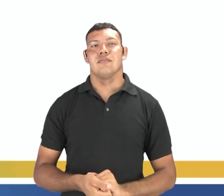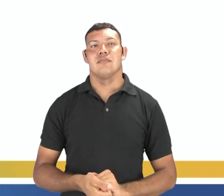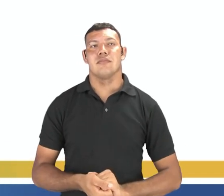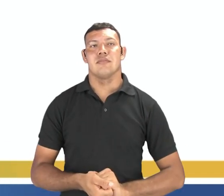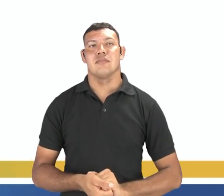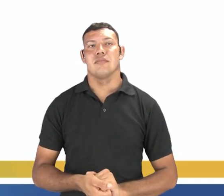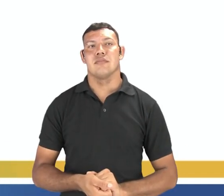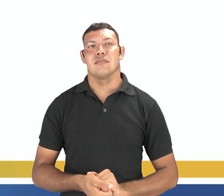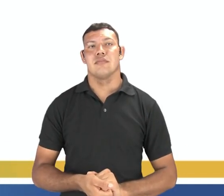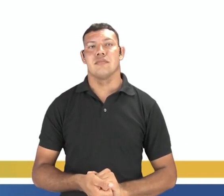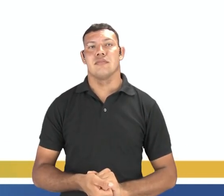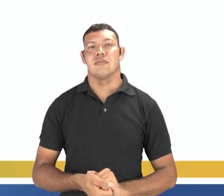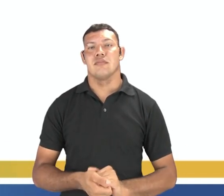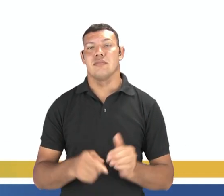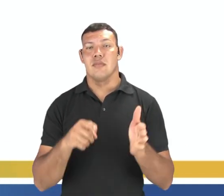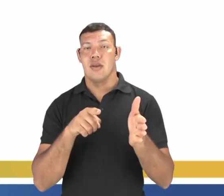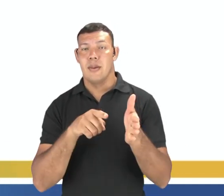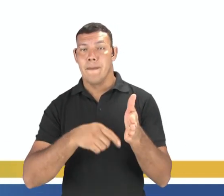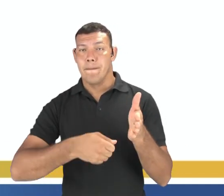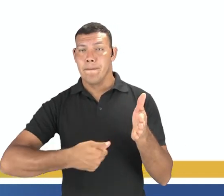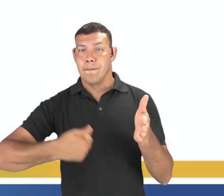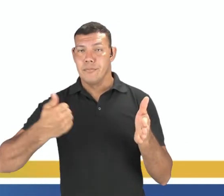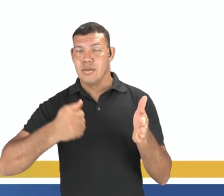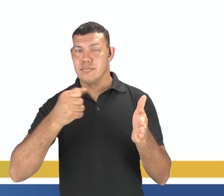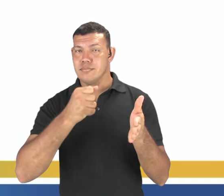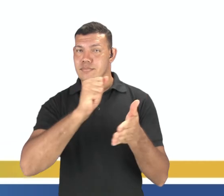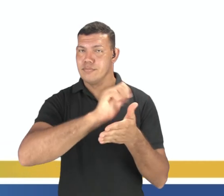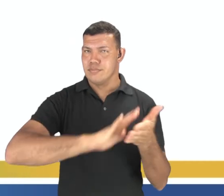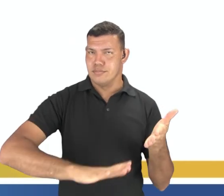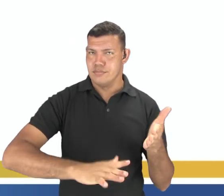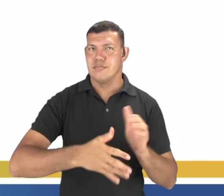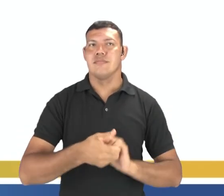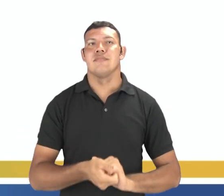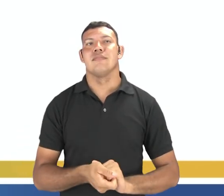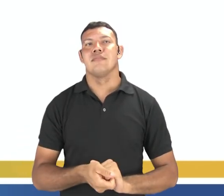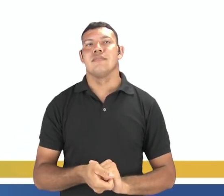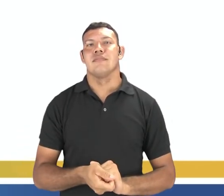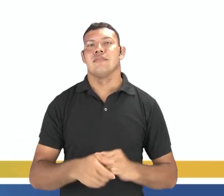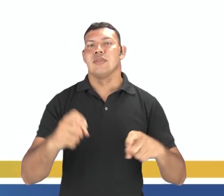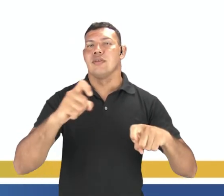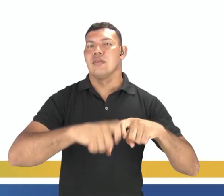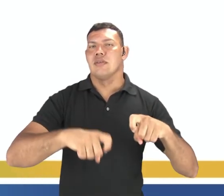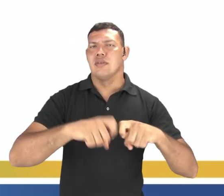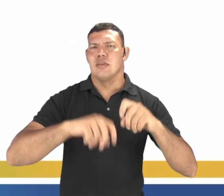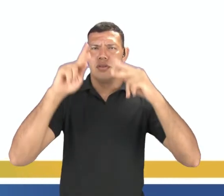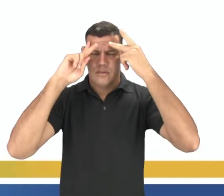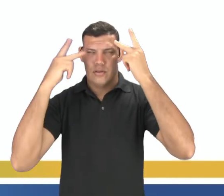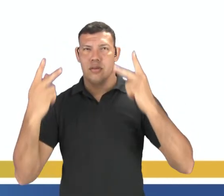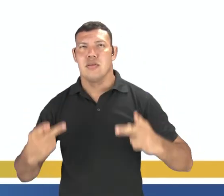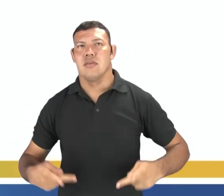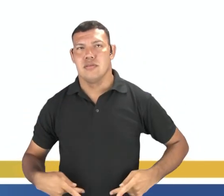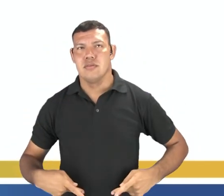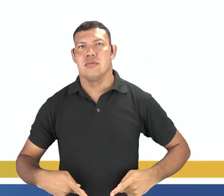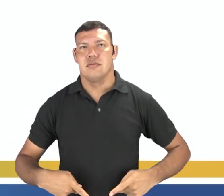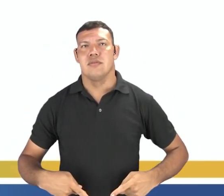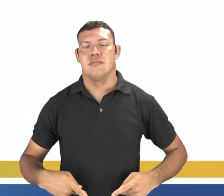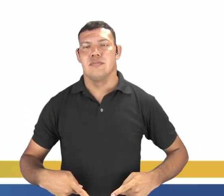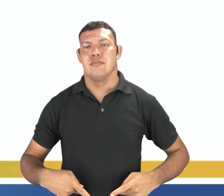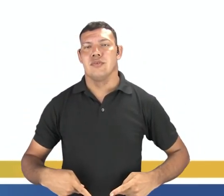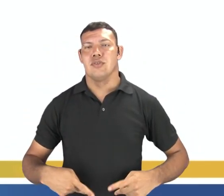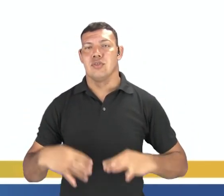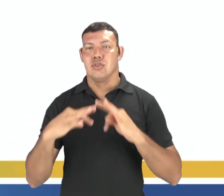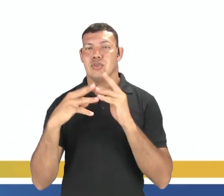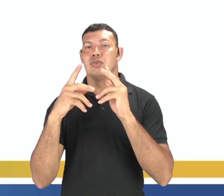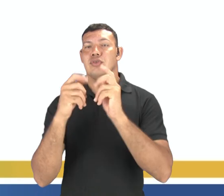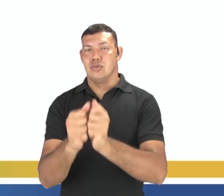Nós temos aí a primeira atividade, vamos ler juntos. Sobre a reprodução humana, todos os intervalos estão